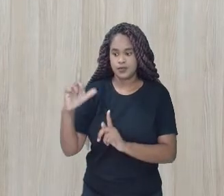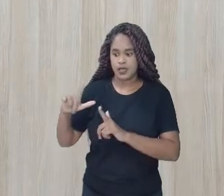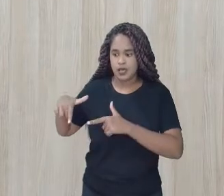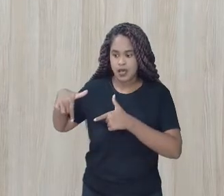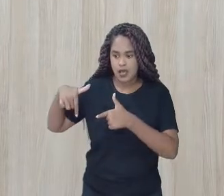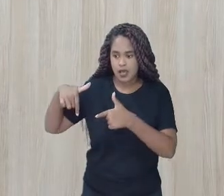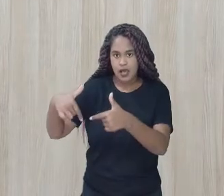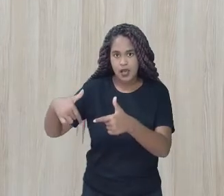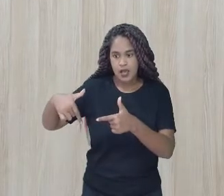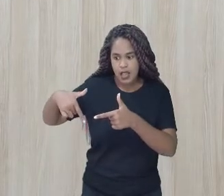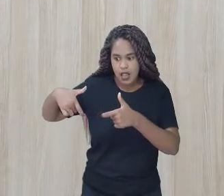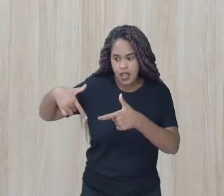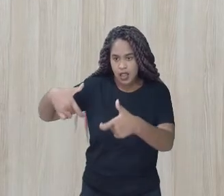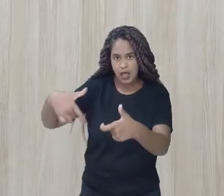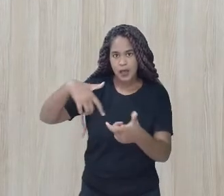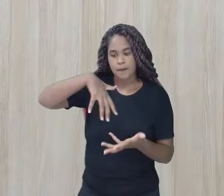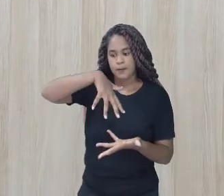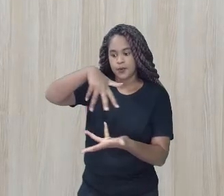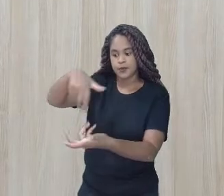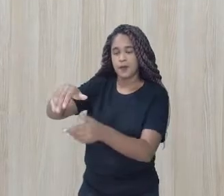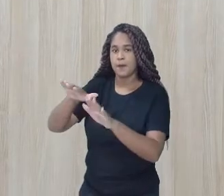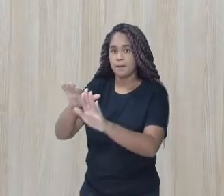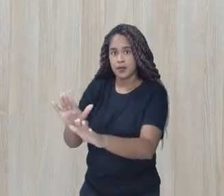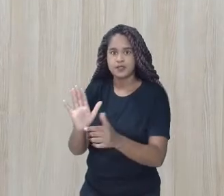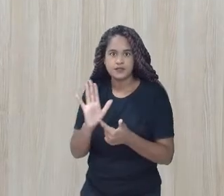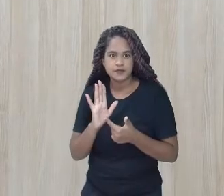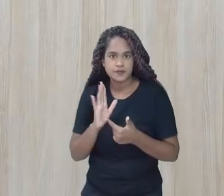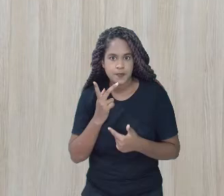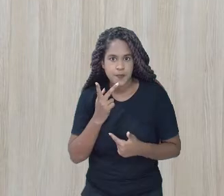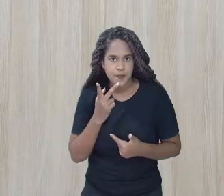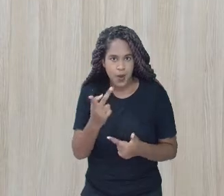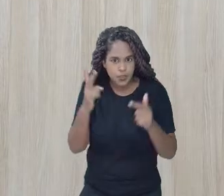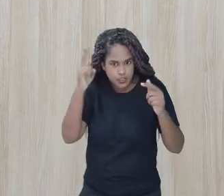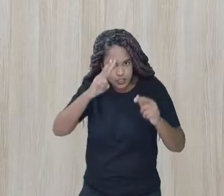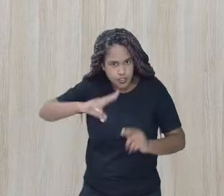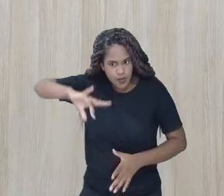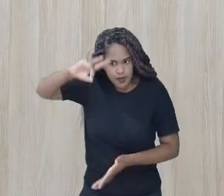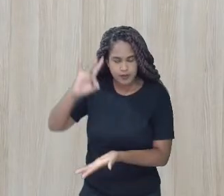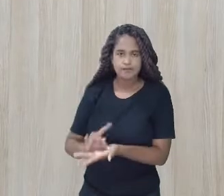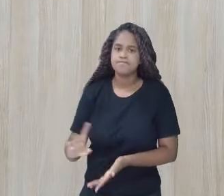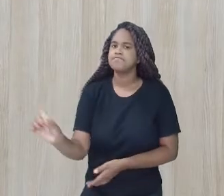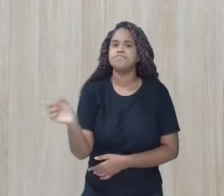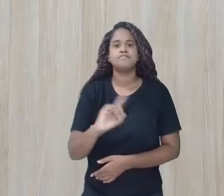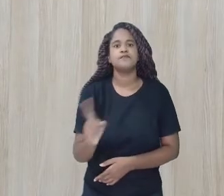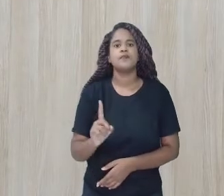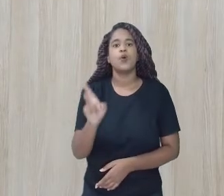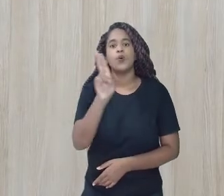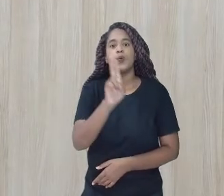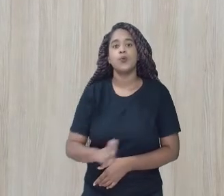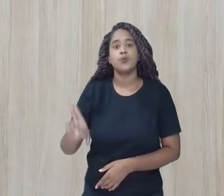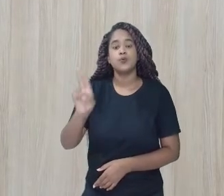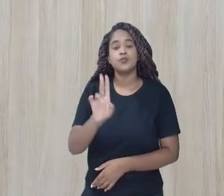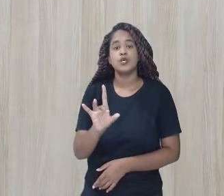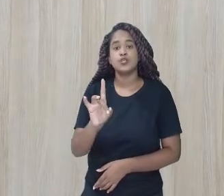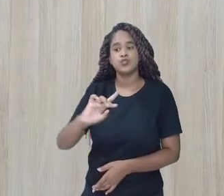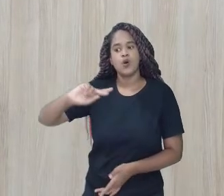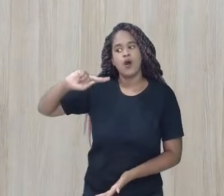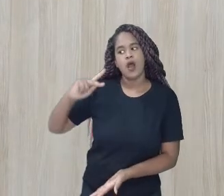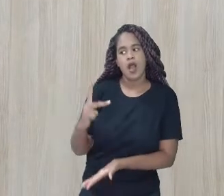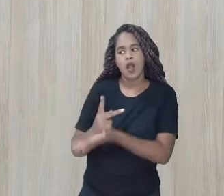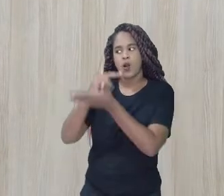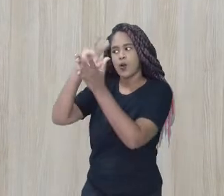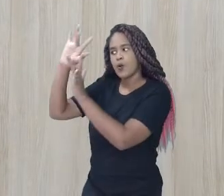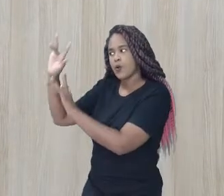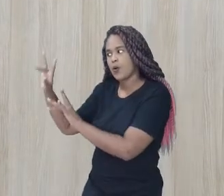não localiza a sua história em nenhum desses lugares reais que existiu. Ele usa a memória, um filamento de